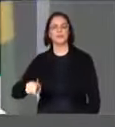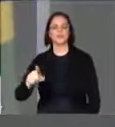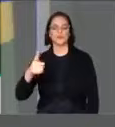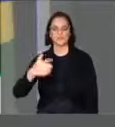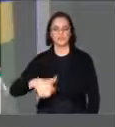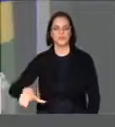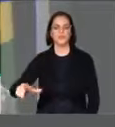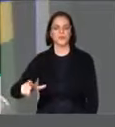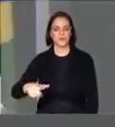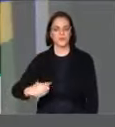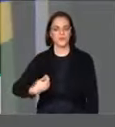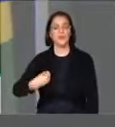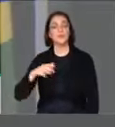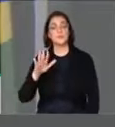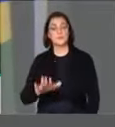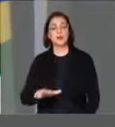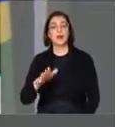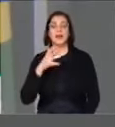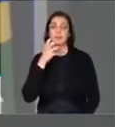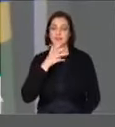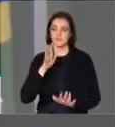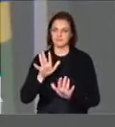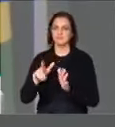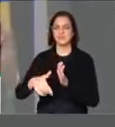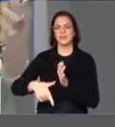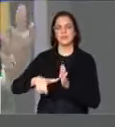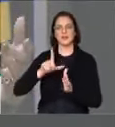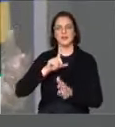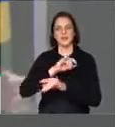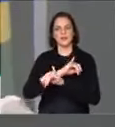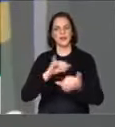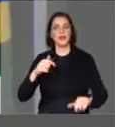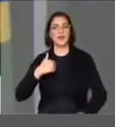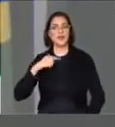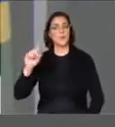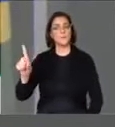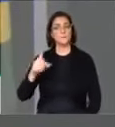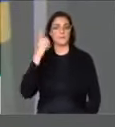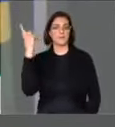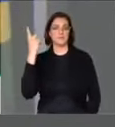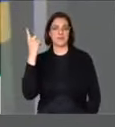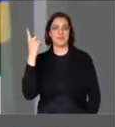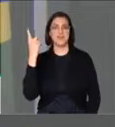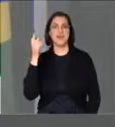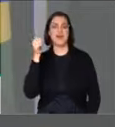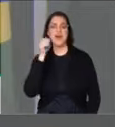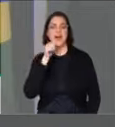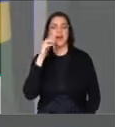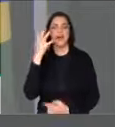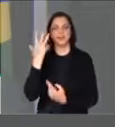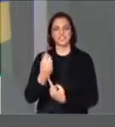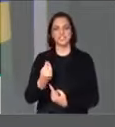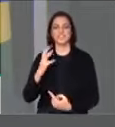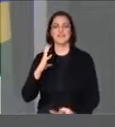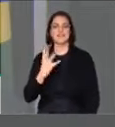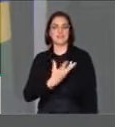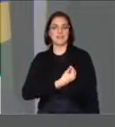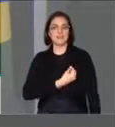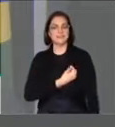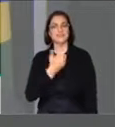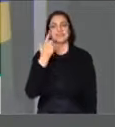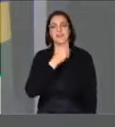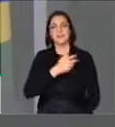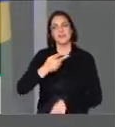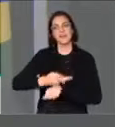novo. Mas antes de cantar, eu quero lembrar que eu fui a primeira artista trans a ser agraciada